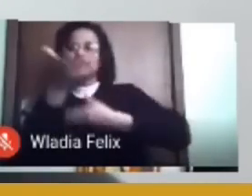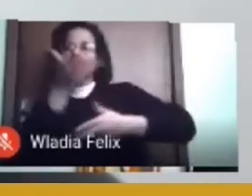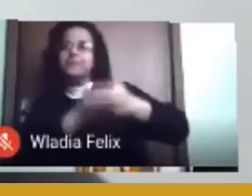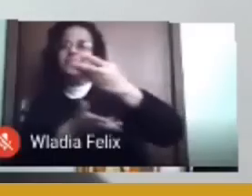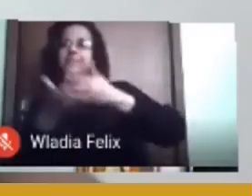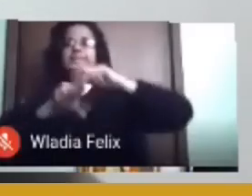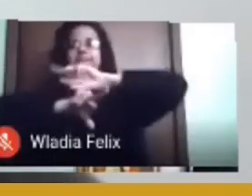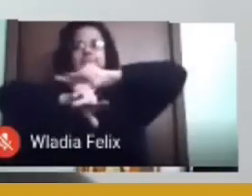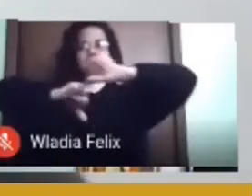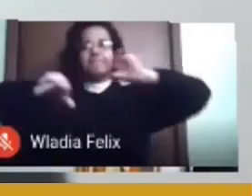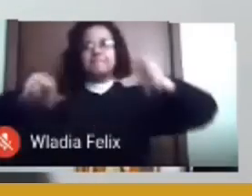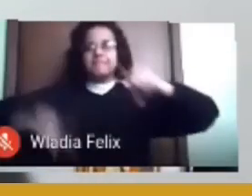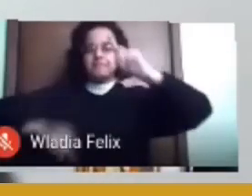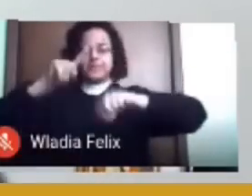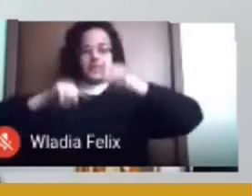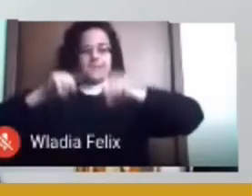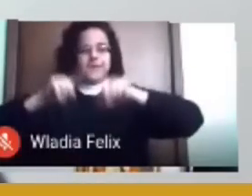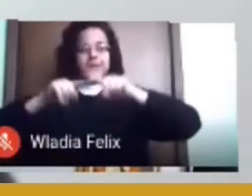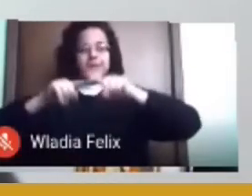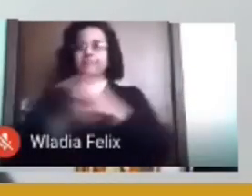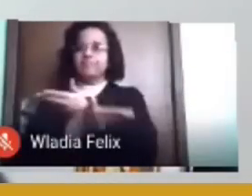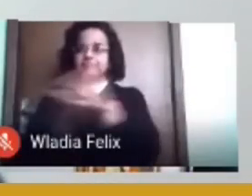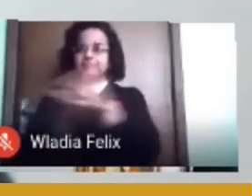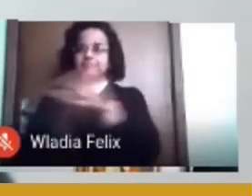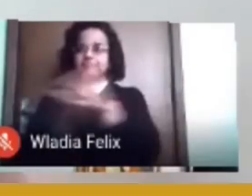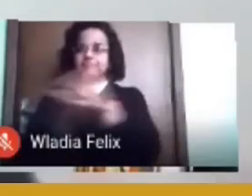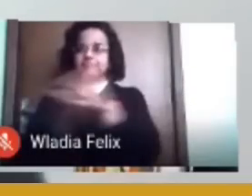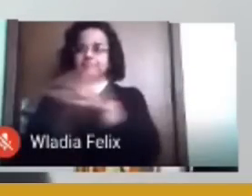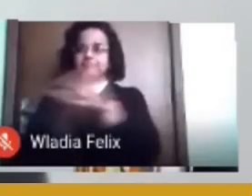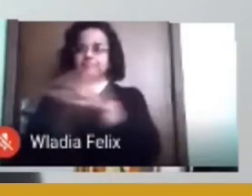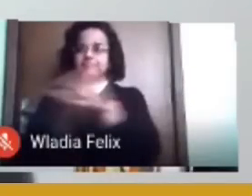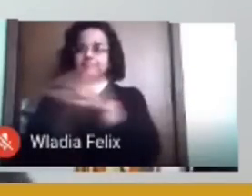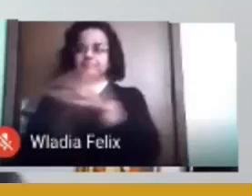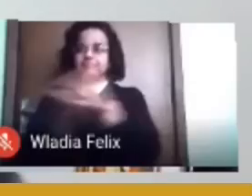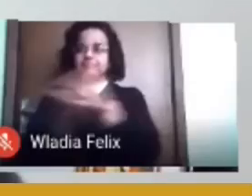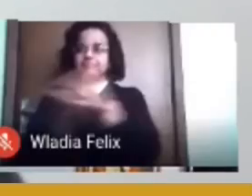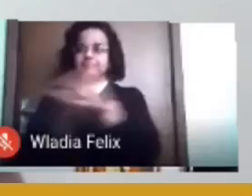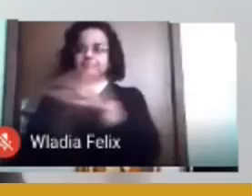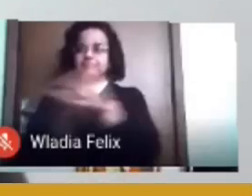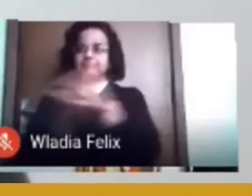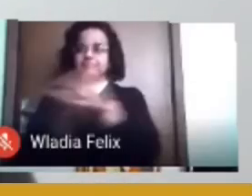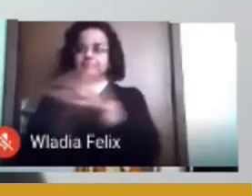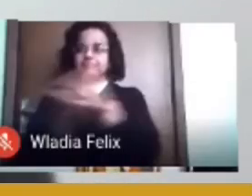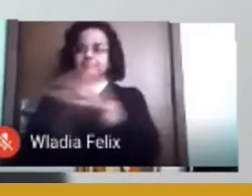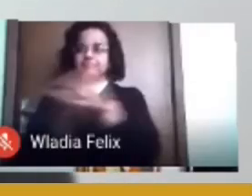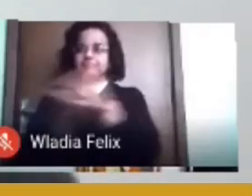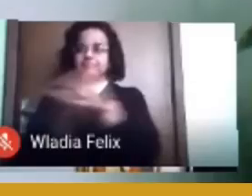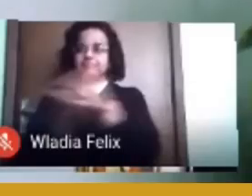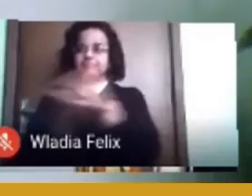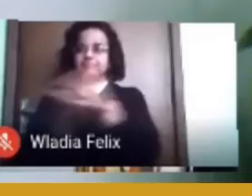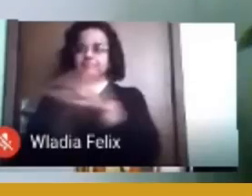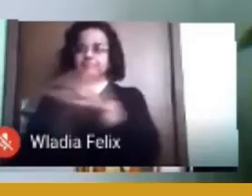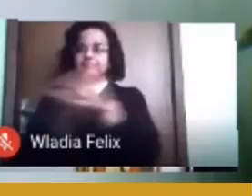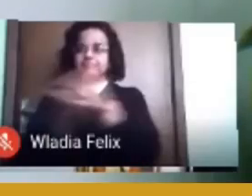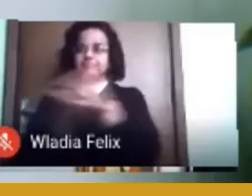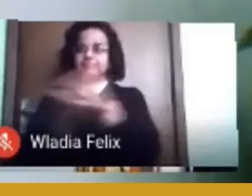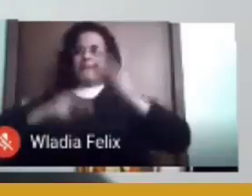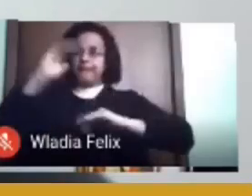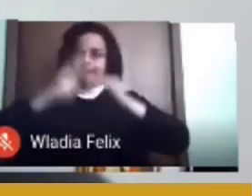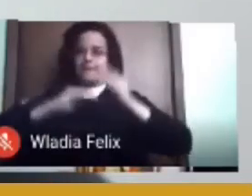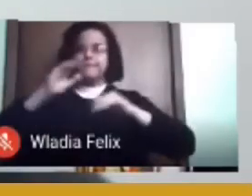de professores, professoras, de profissionais da educação, da saúde, que queiram discutir sobre esse tema. E eu deixo